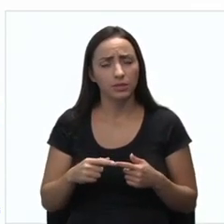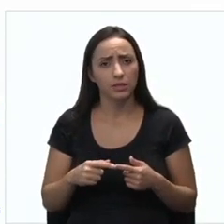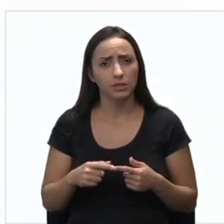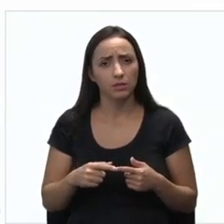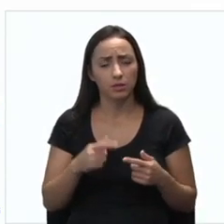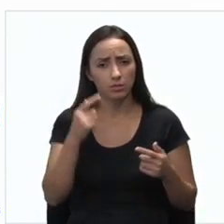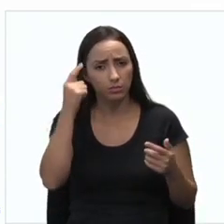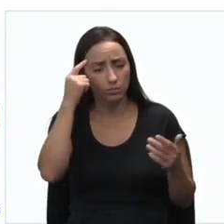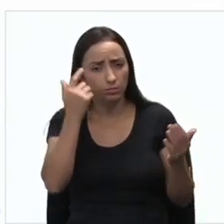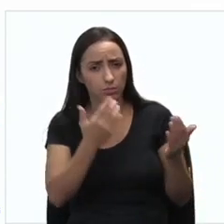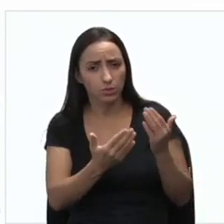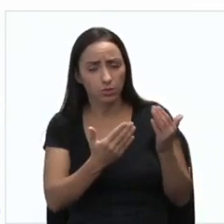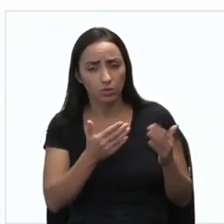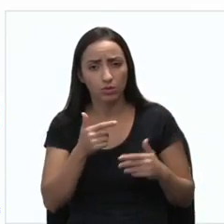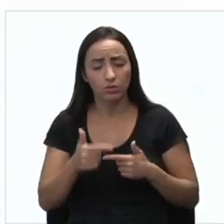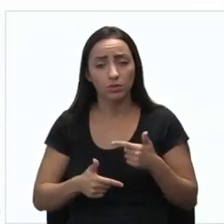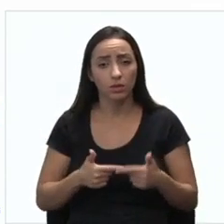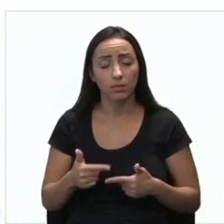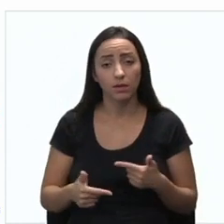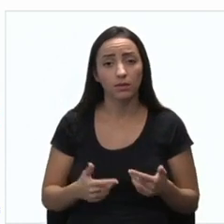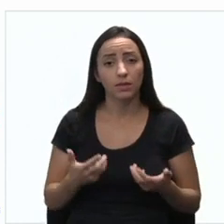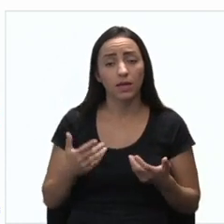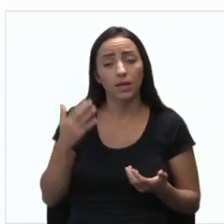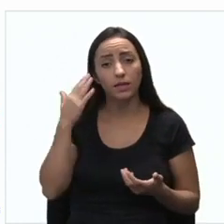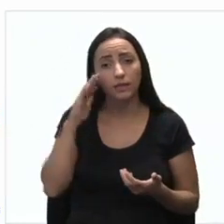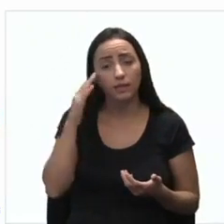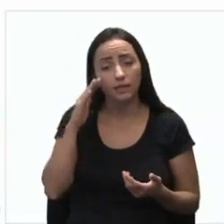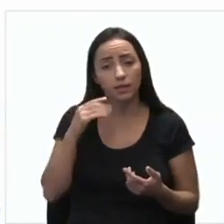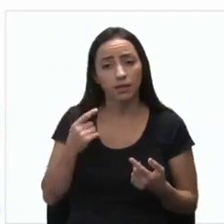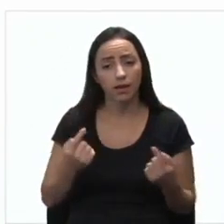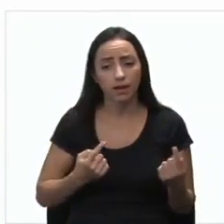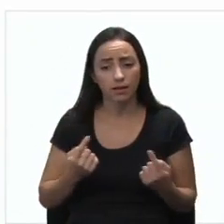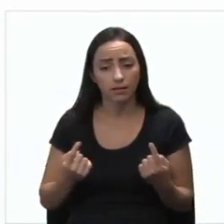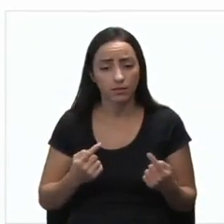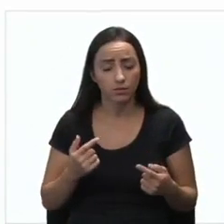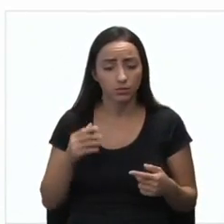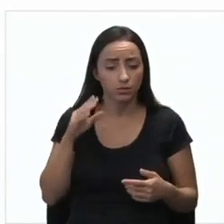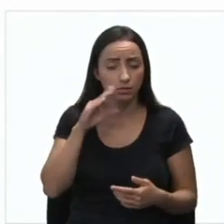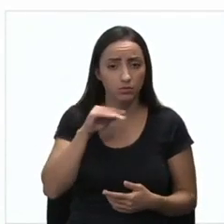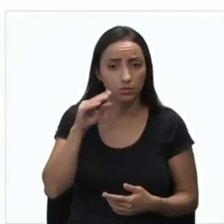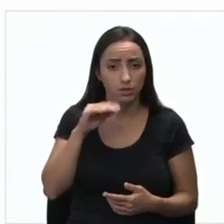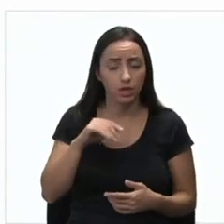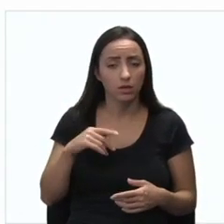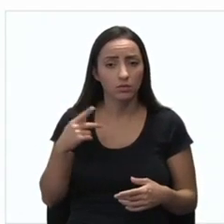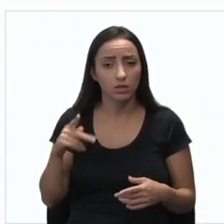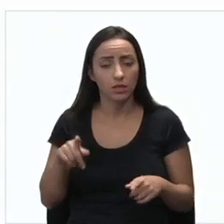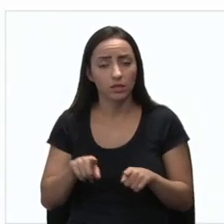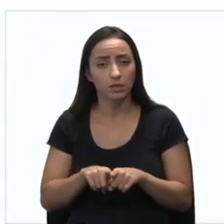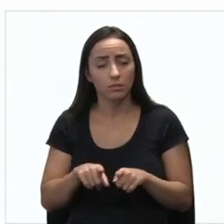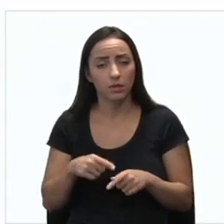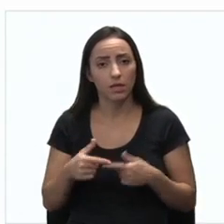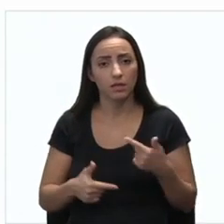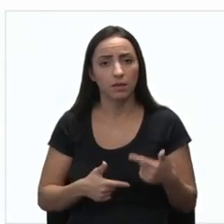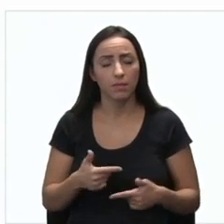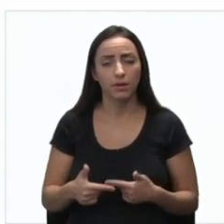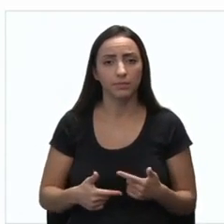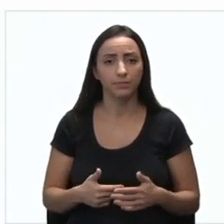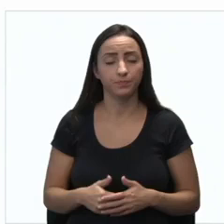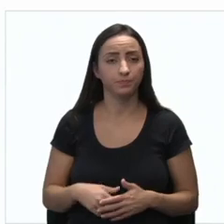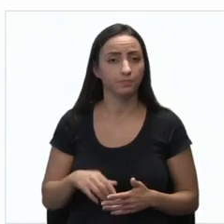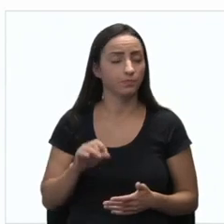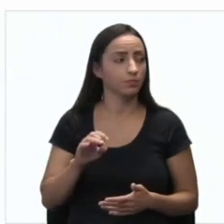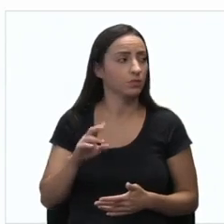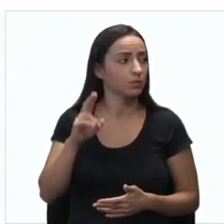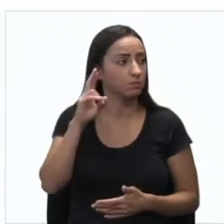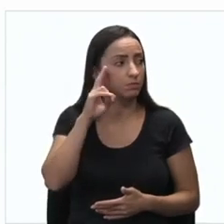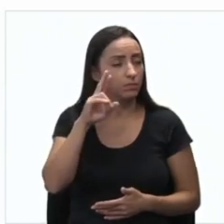do trabalho e busca entender a relação do indivíduo com o seu trabalho, né? Então,